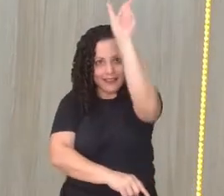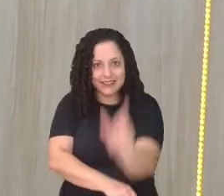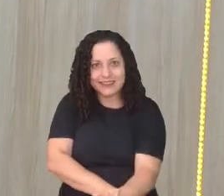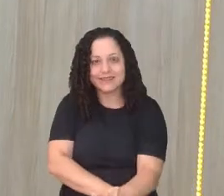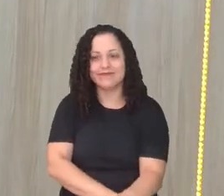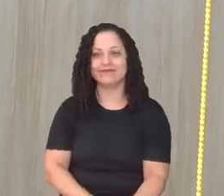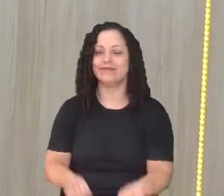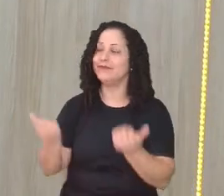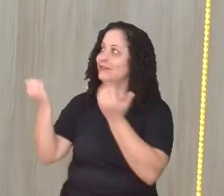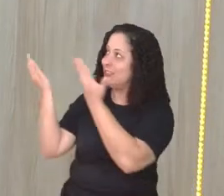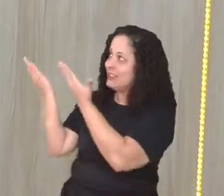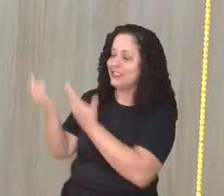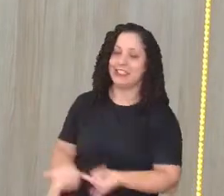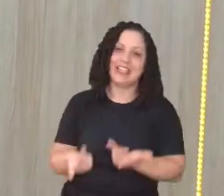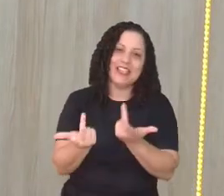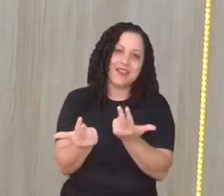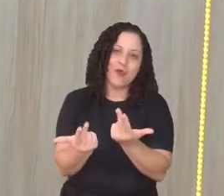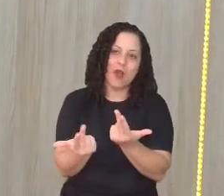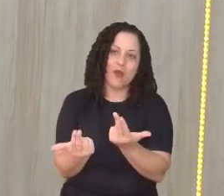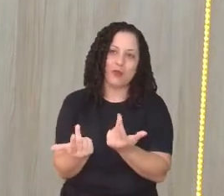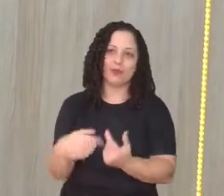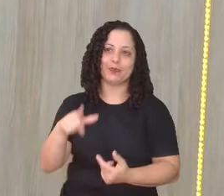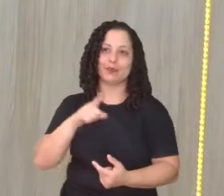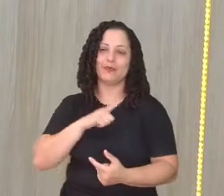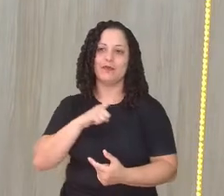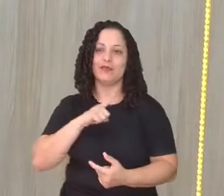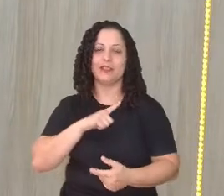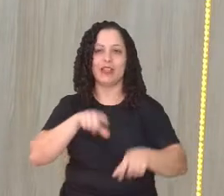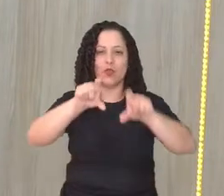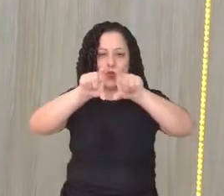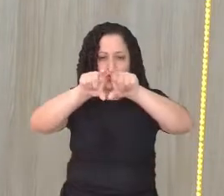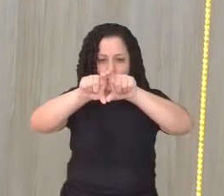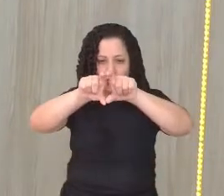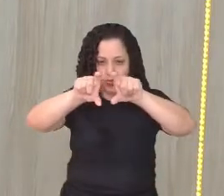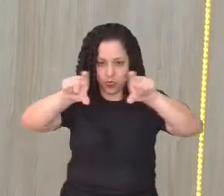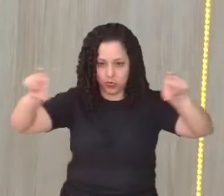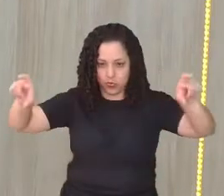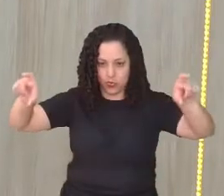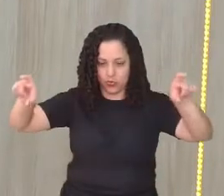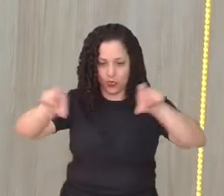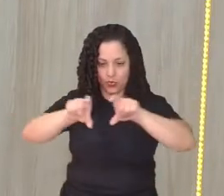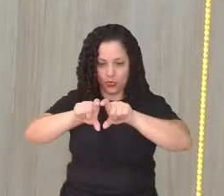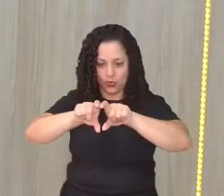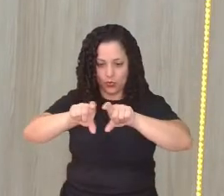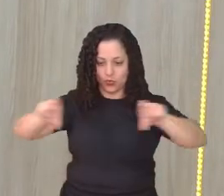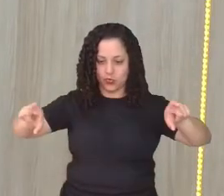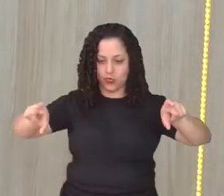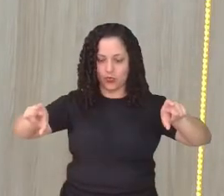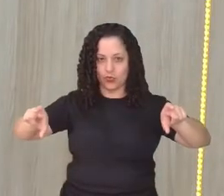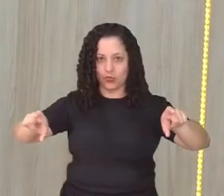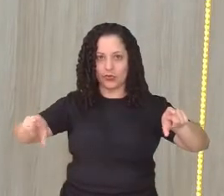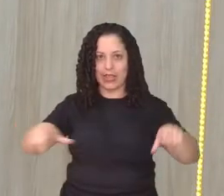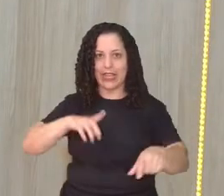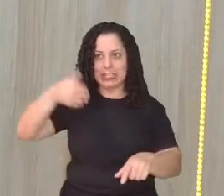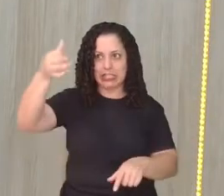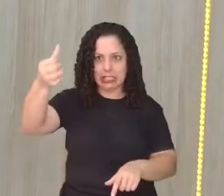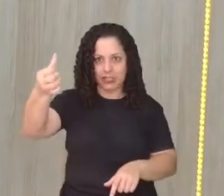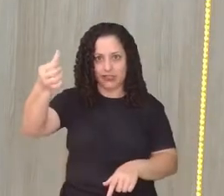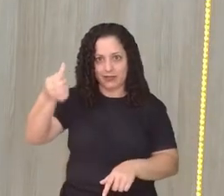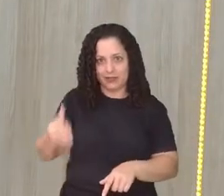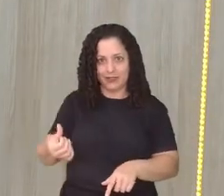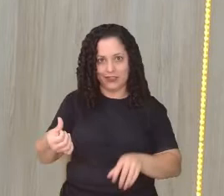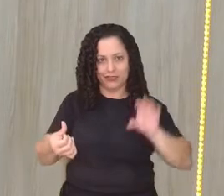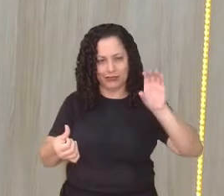mesma coisa. Se eu tenho 2 linhas vezes 6 colunas, se